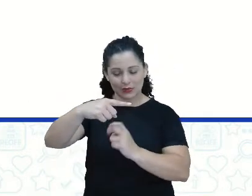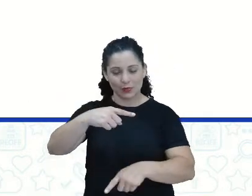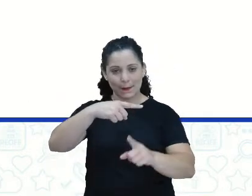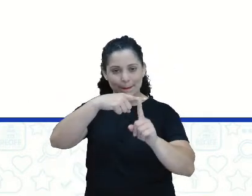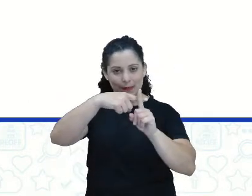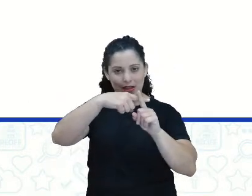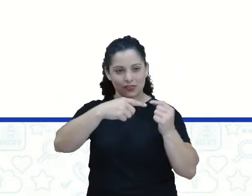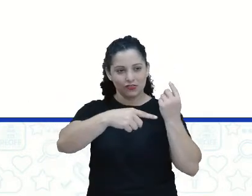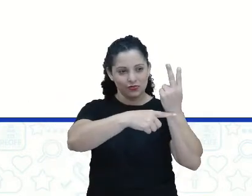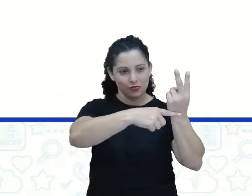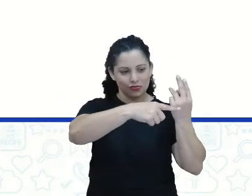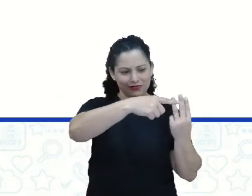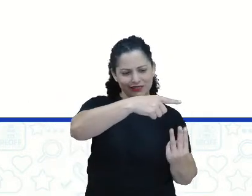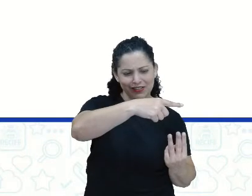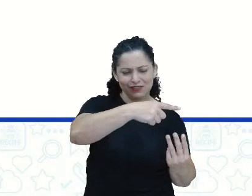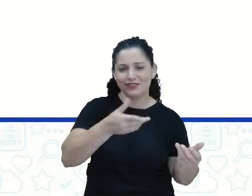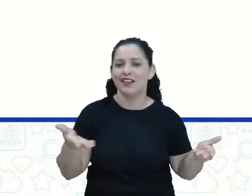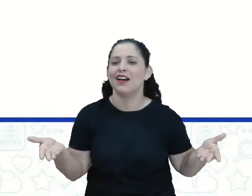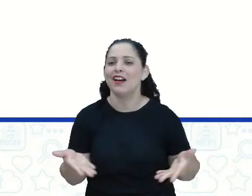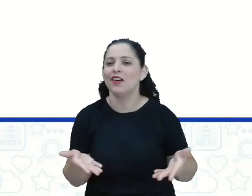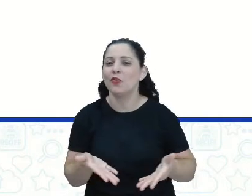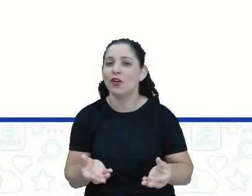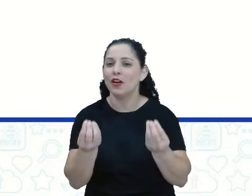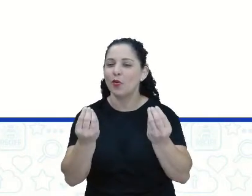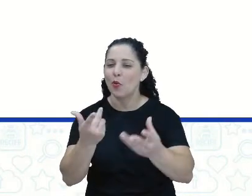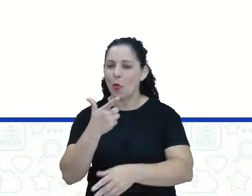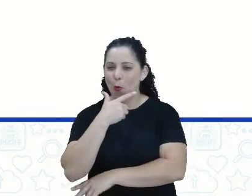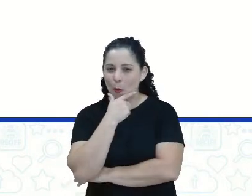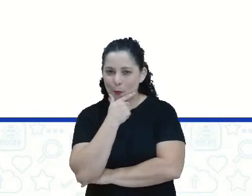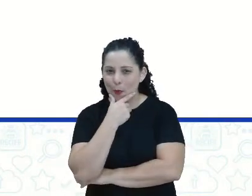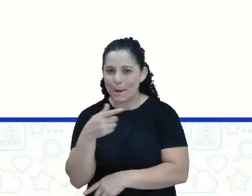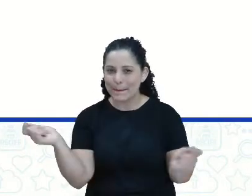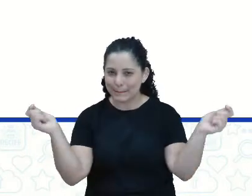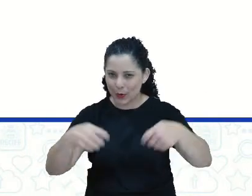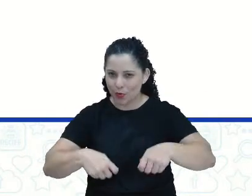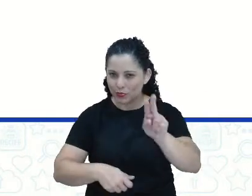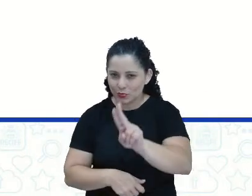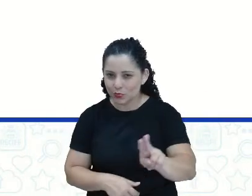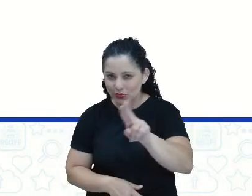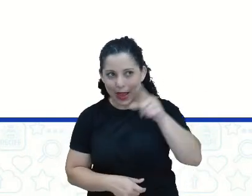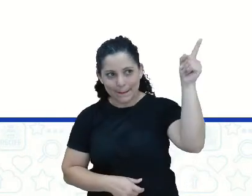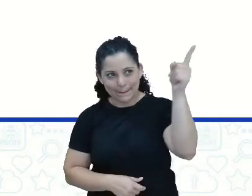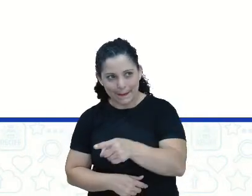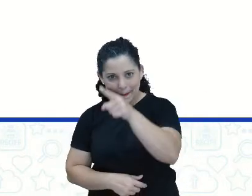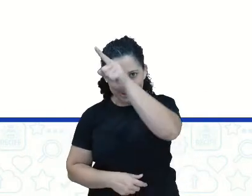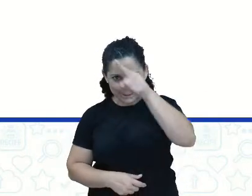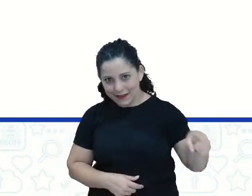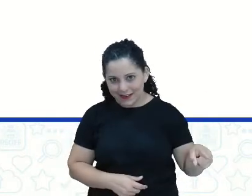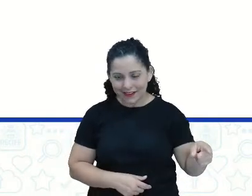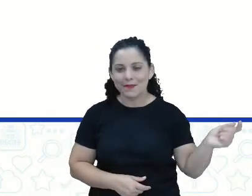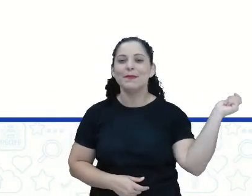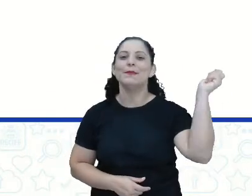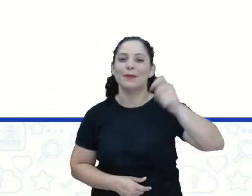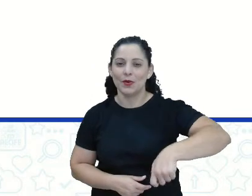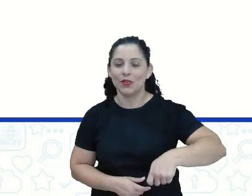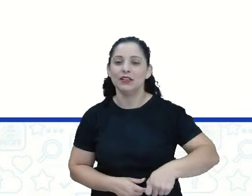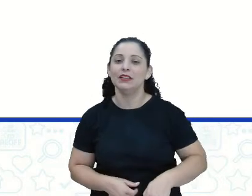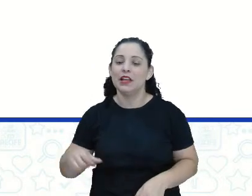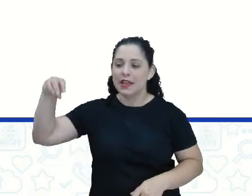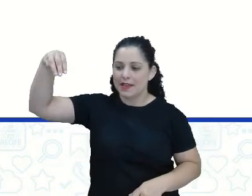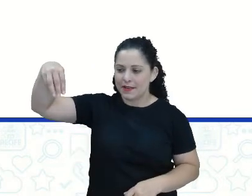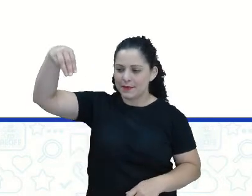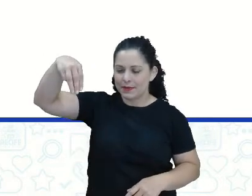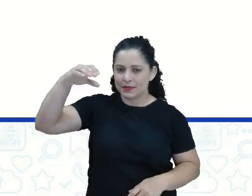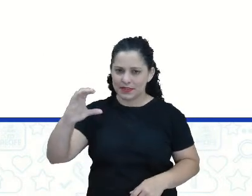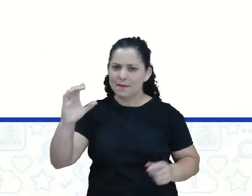quero que você pense agora como é que faz. Pode usar borboleta? Pode. Pode usar MMC?